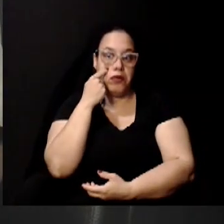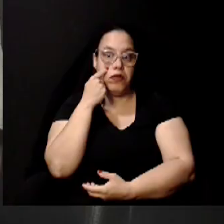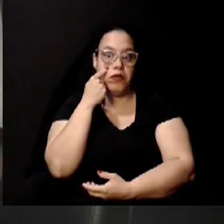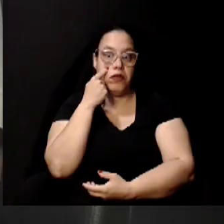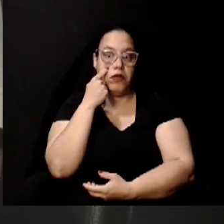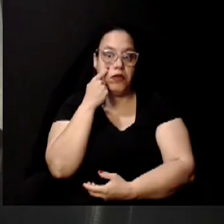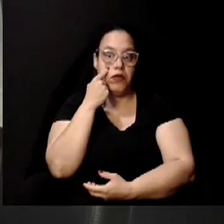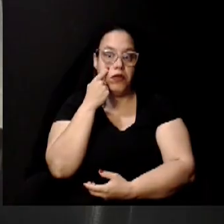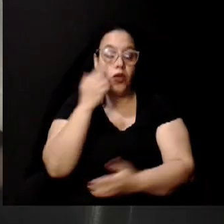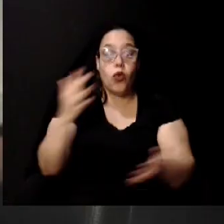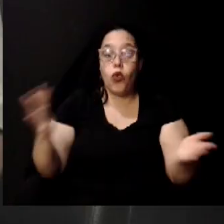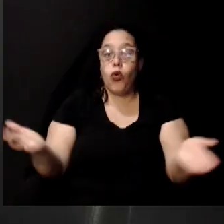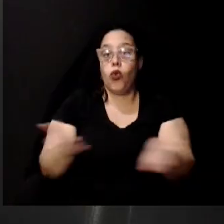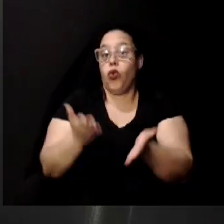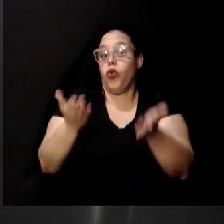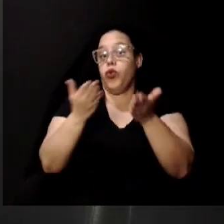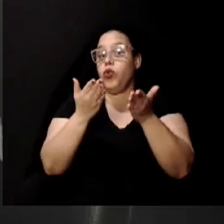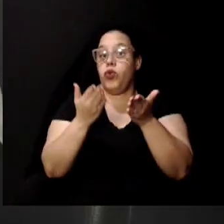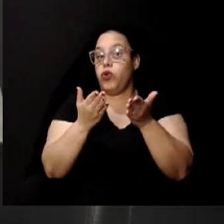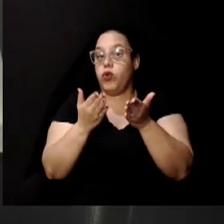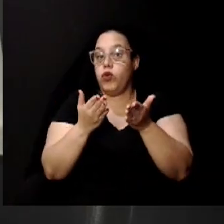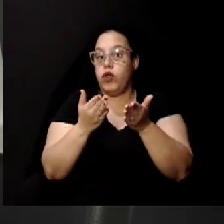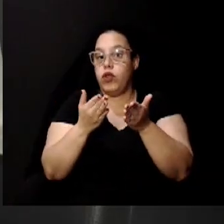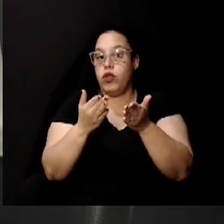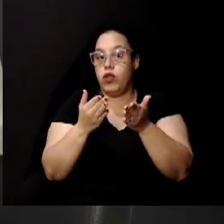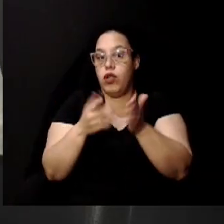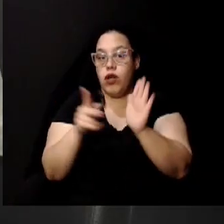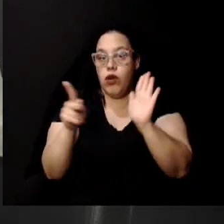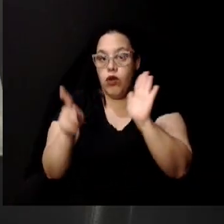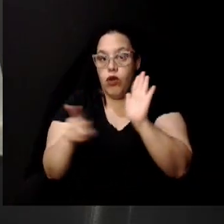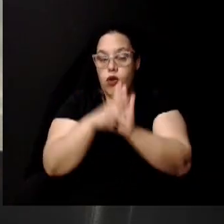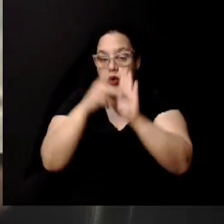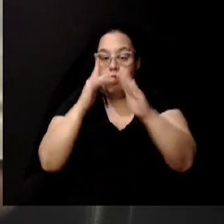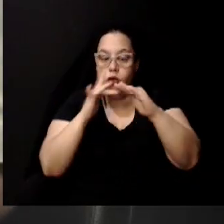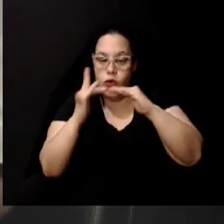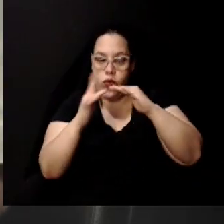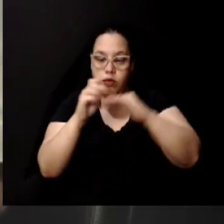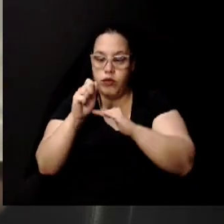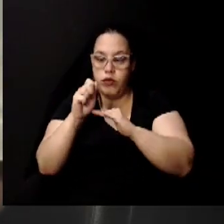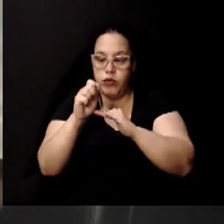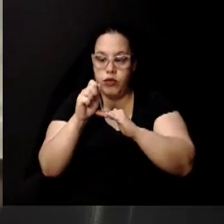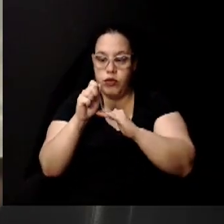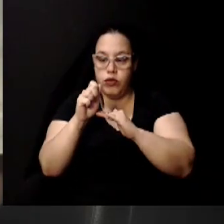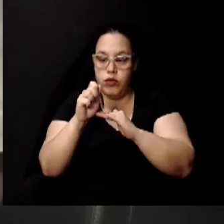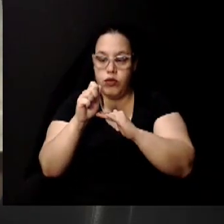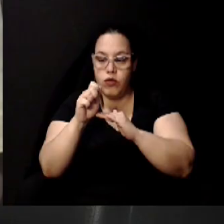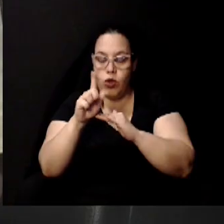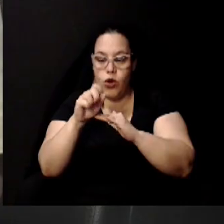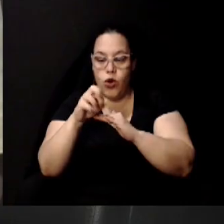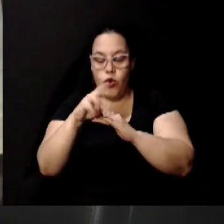incentivo, inclusive em termos do próprio algoritmo da rede social. Sim. Você tem